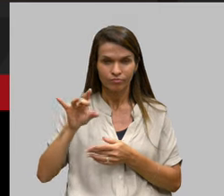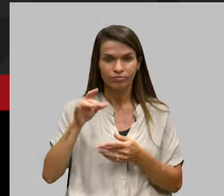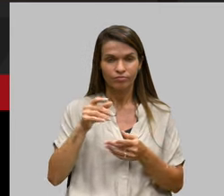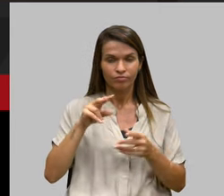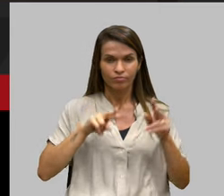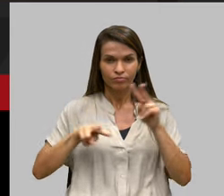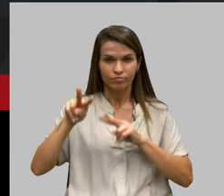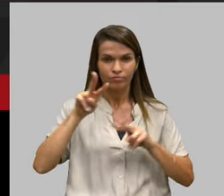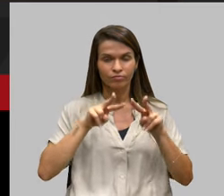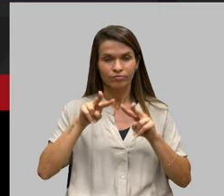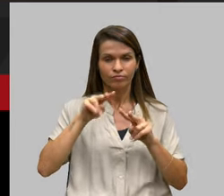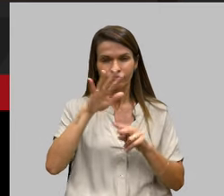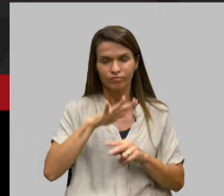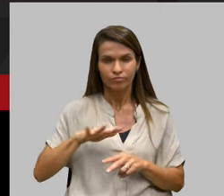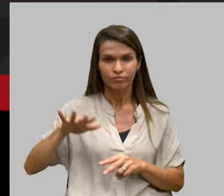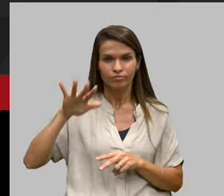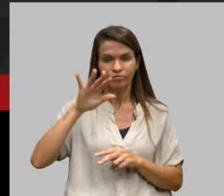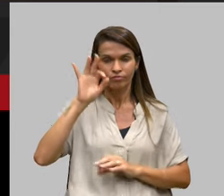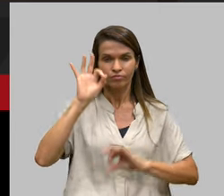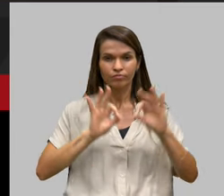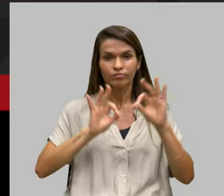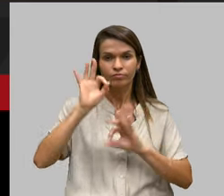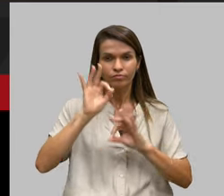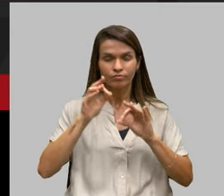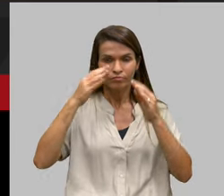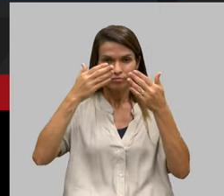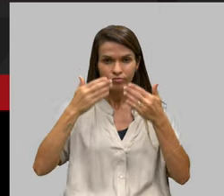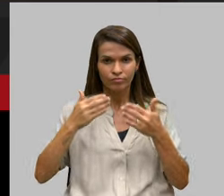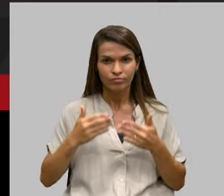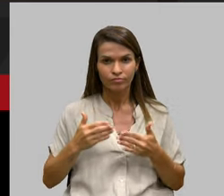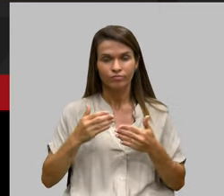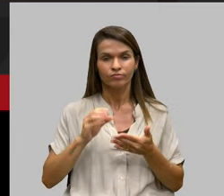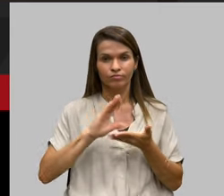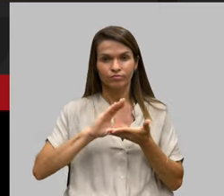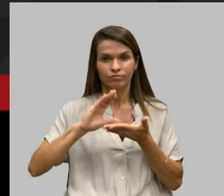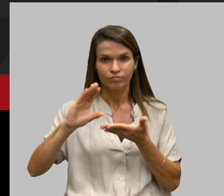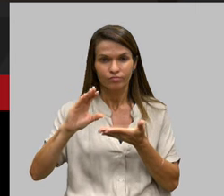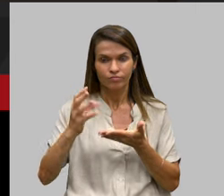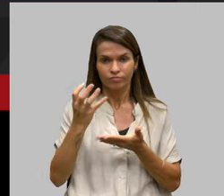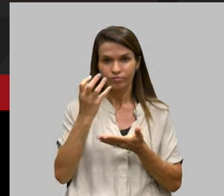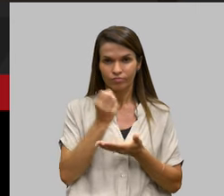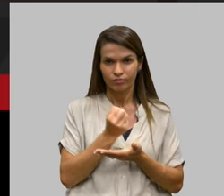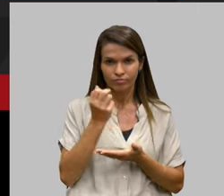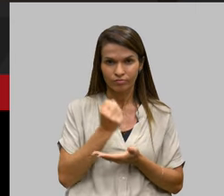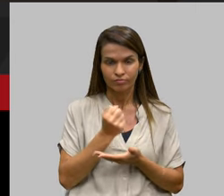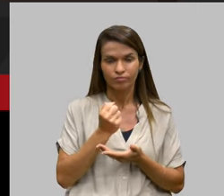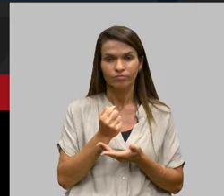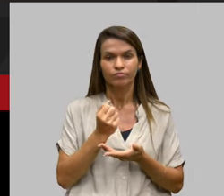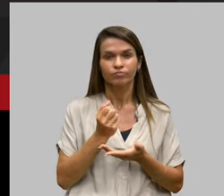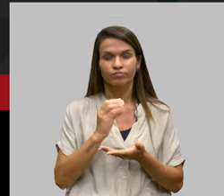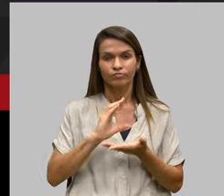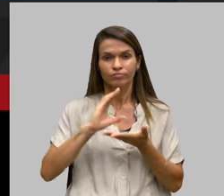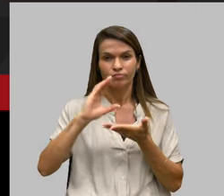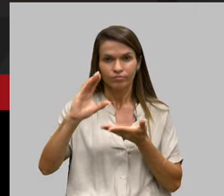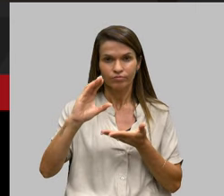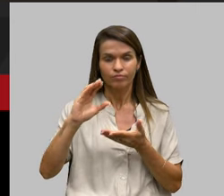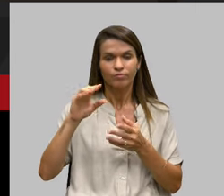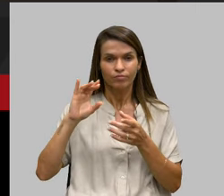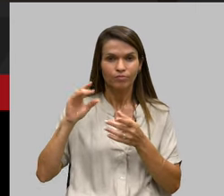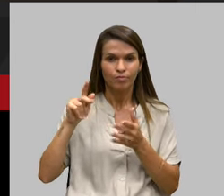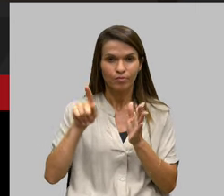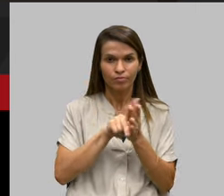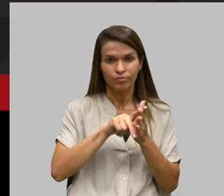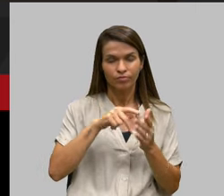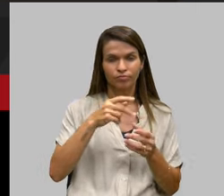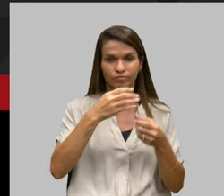parâmetros Gerais para organização e revisão do plano de custeio de benefícios financiamento mediante recursos provenientes da União do Estado Distrito